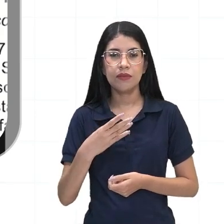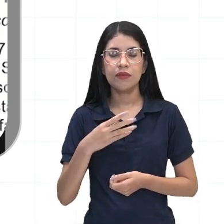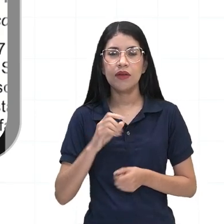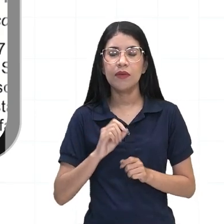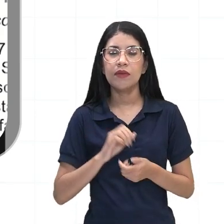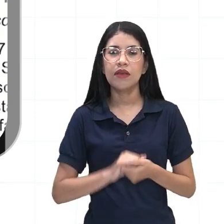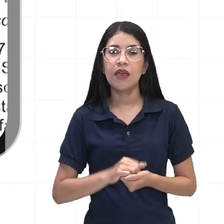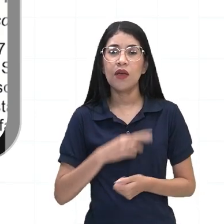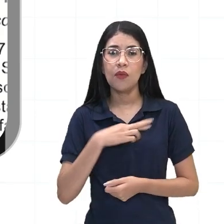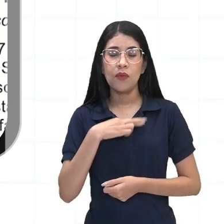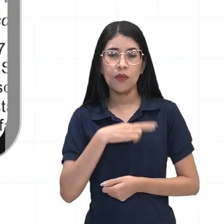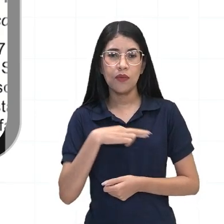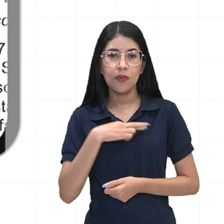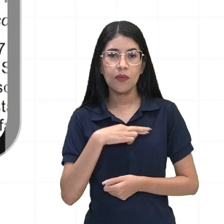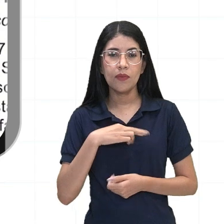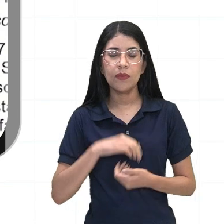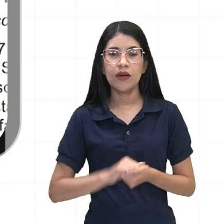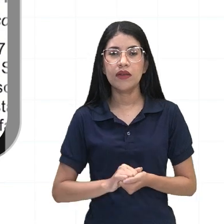romance chamado